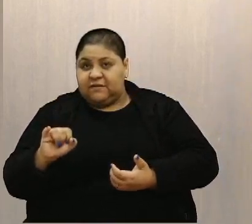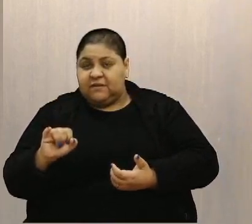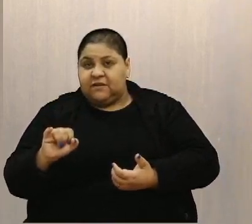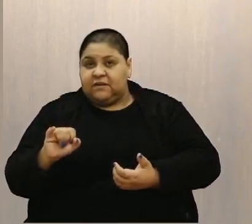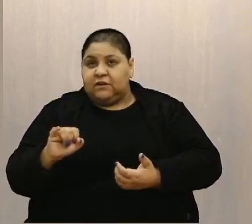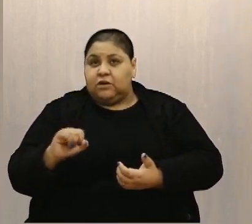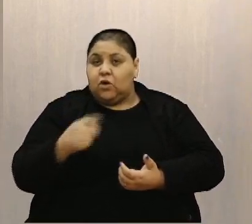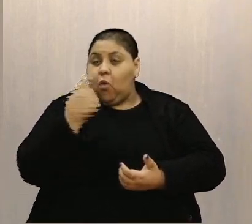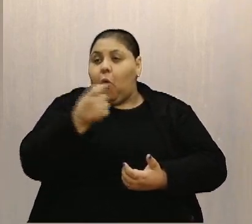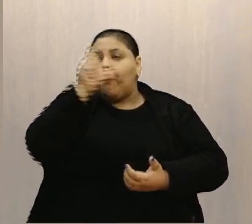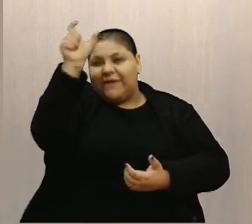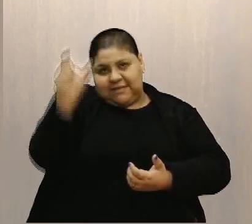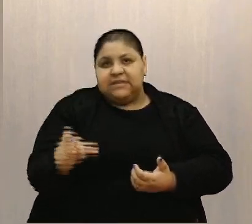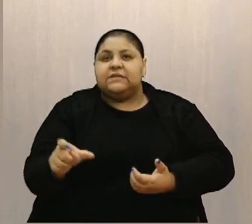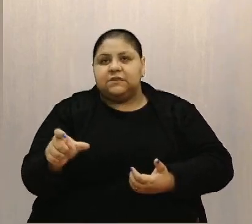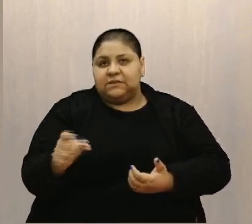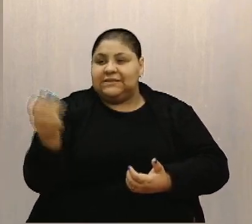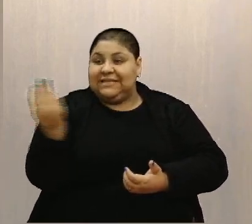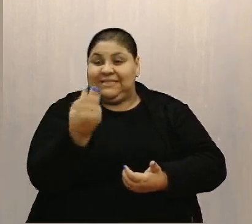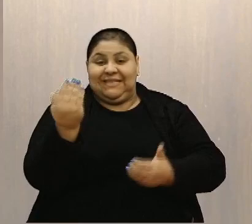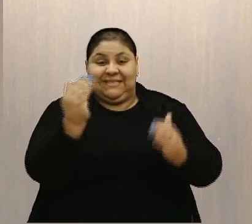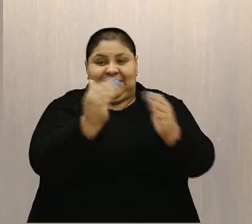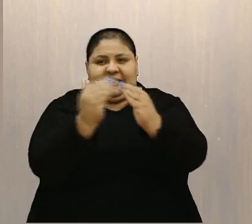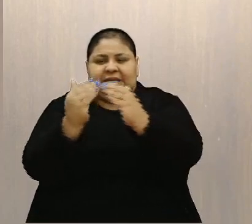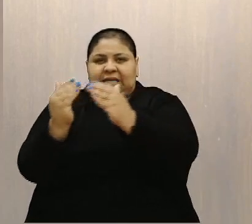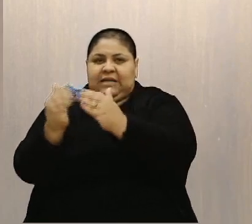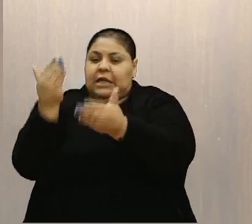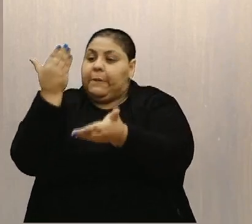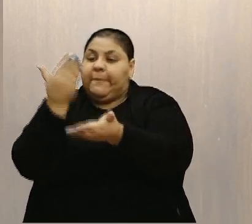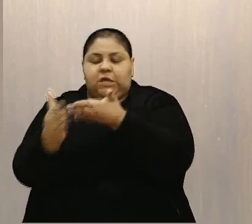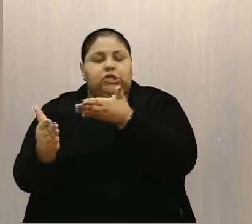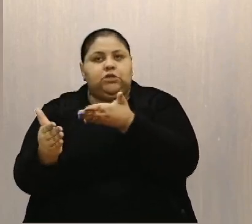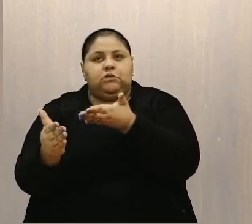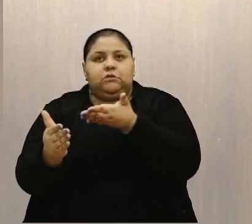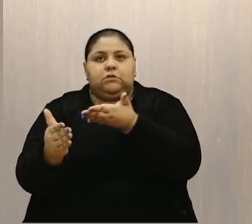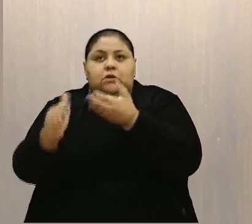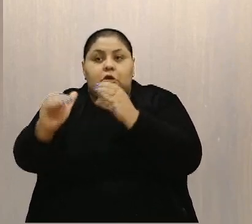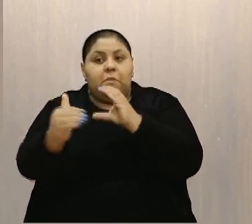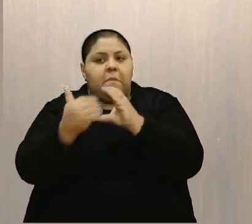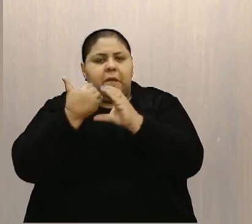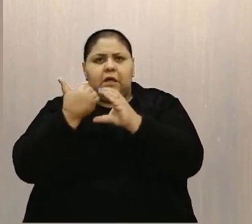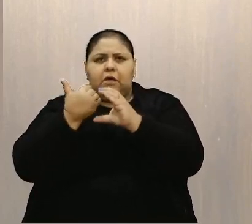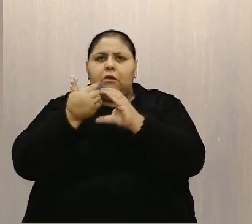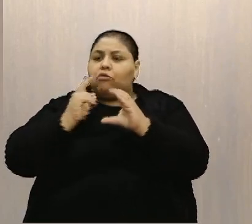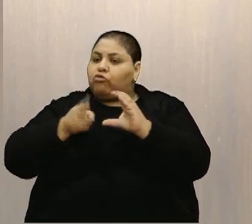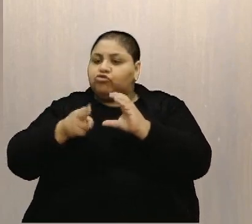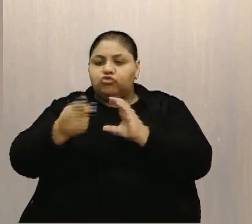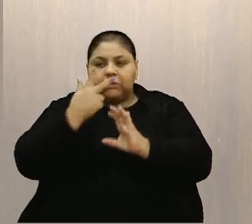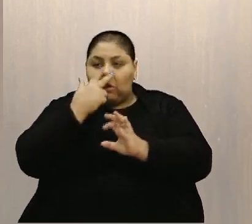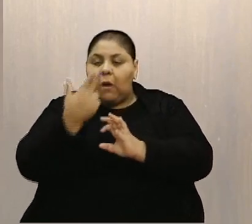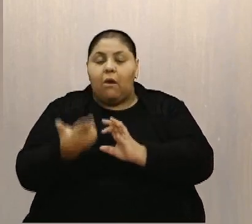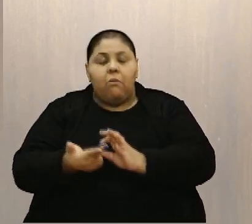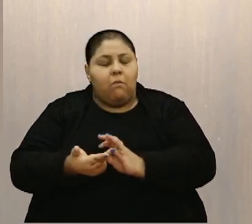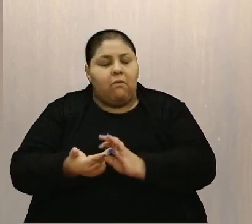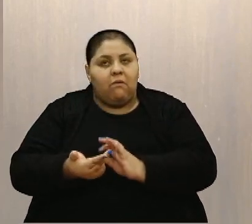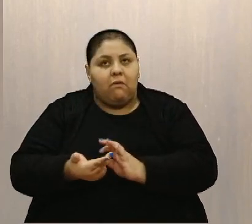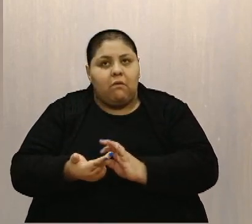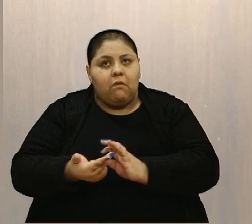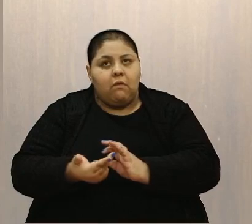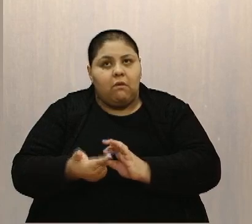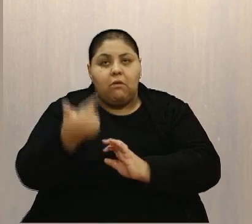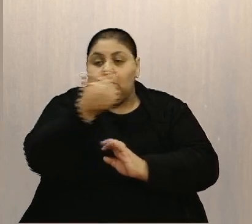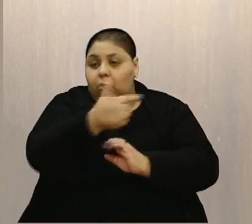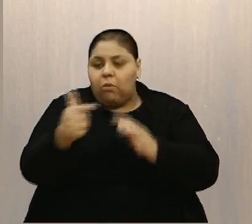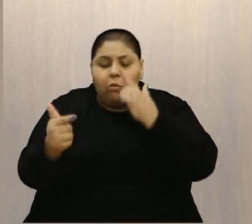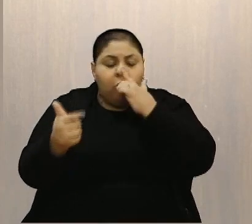uma das proprietárias das 3 casas que foram perdidas lá me mandou isso, que continua igual. E outra